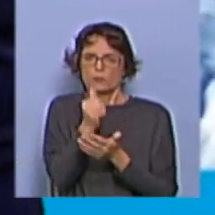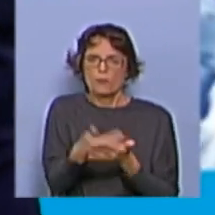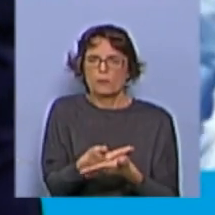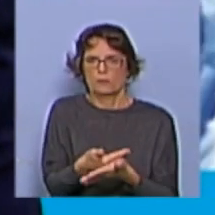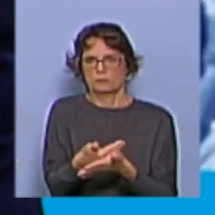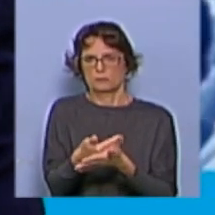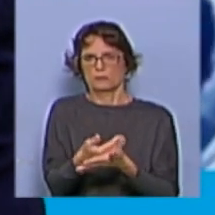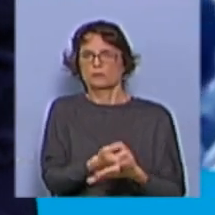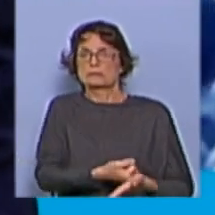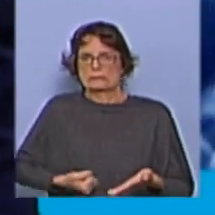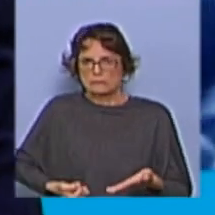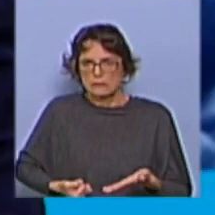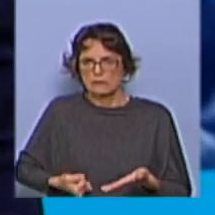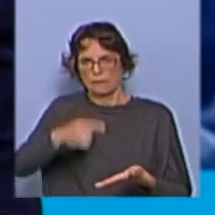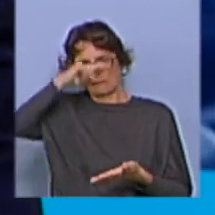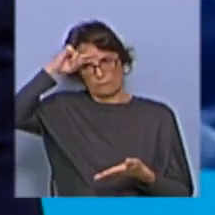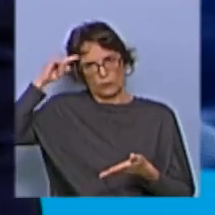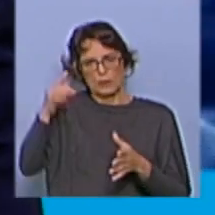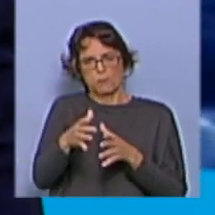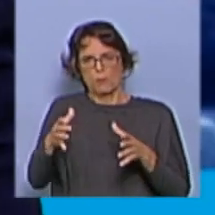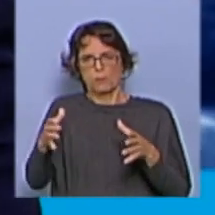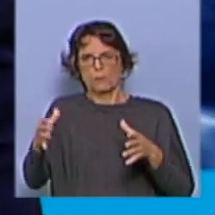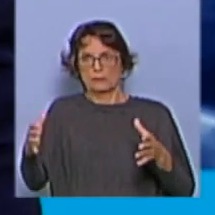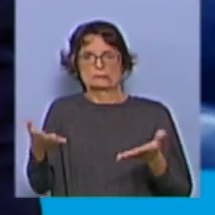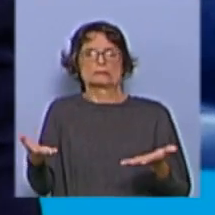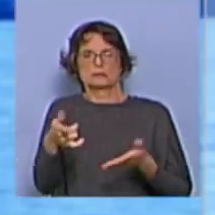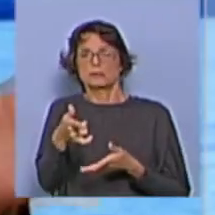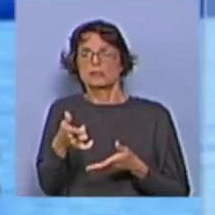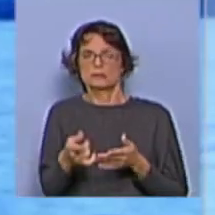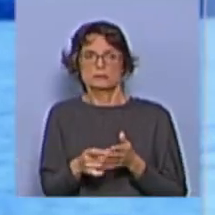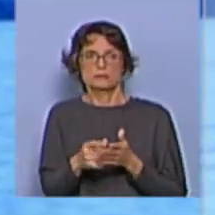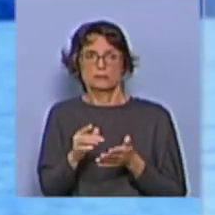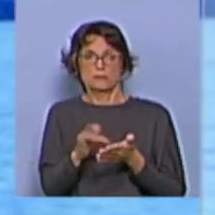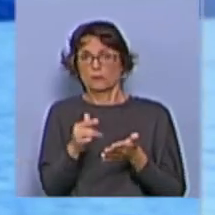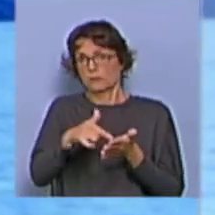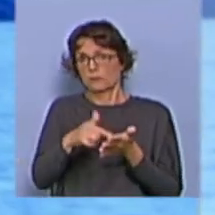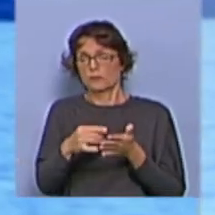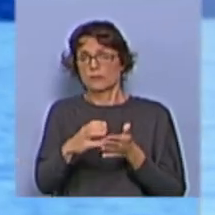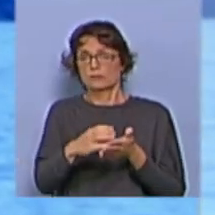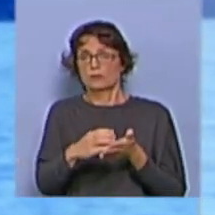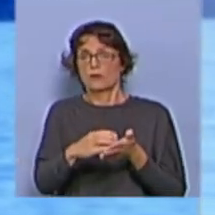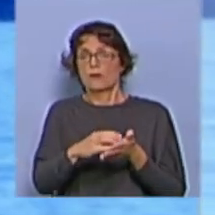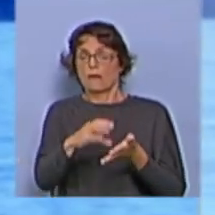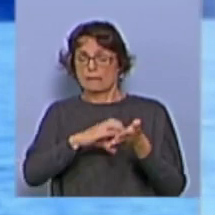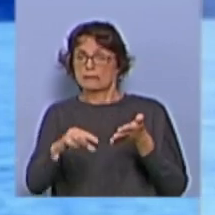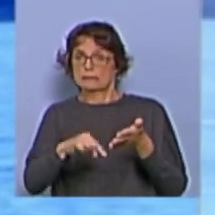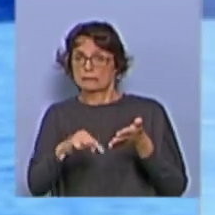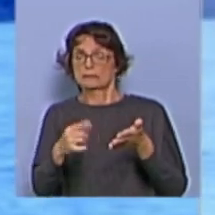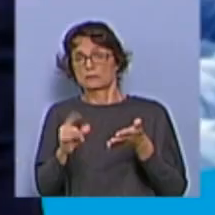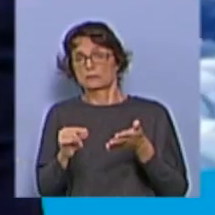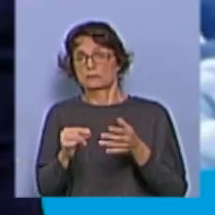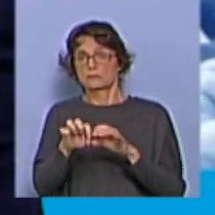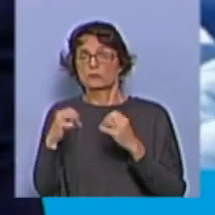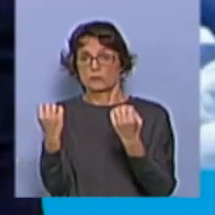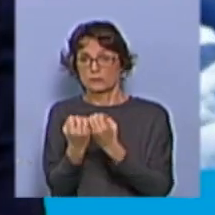desigualdades crescentes e nós vamos por aí também. E esse é de facto o capítulo seguinte, não é? Mais dedicado à sociedade e às desigualdades que